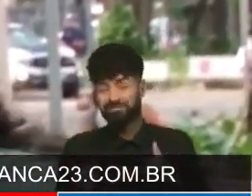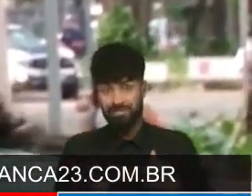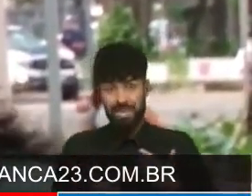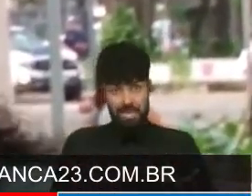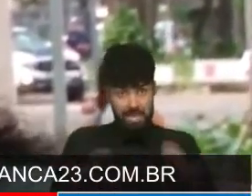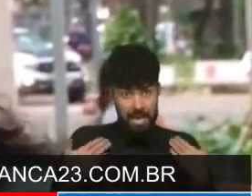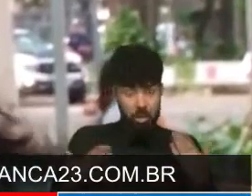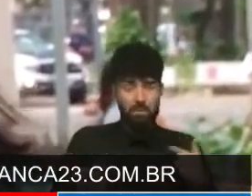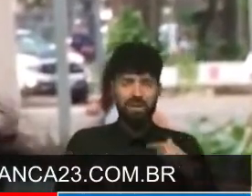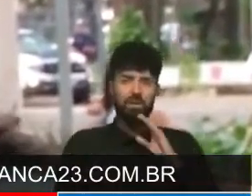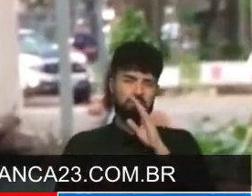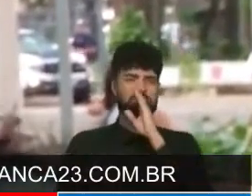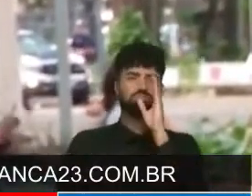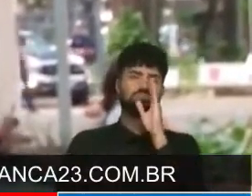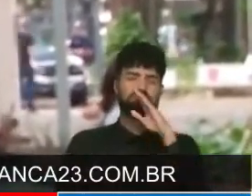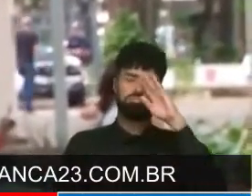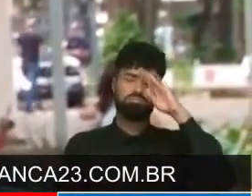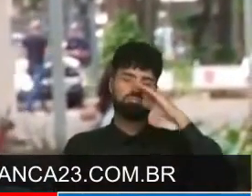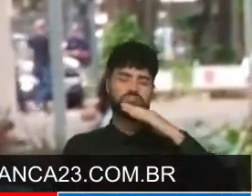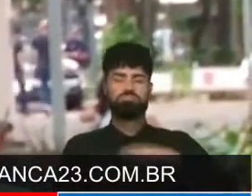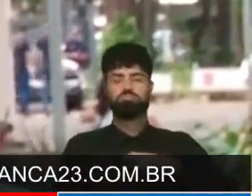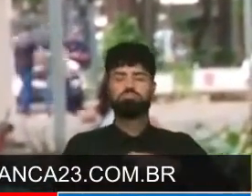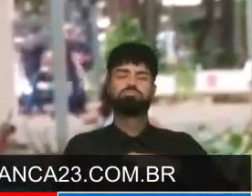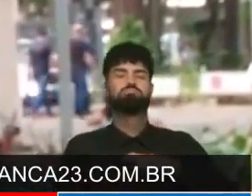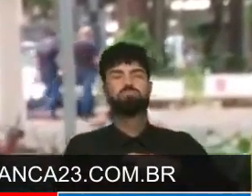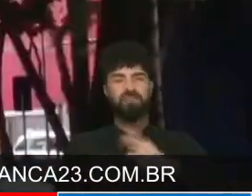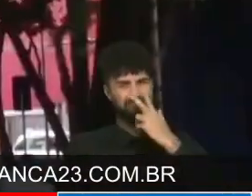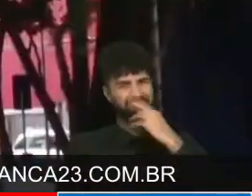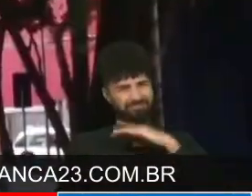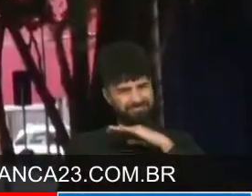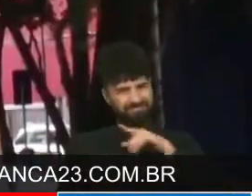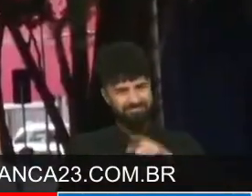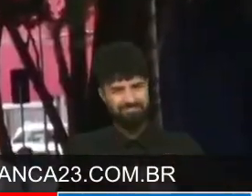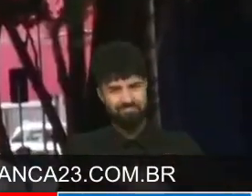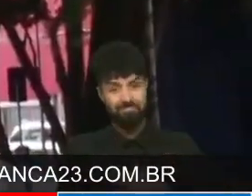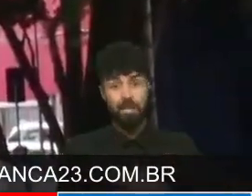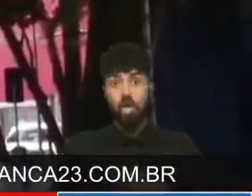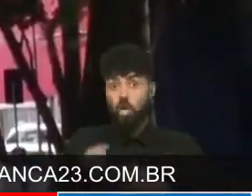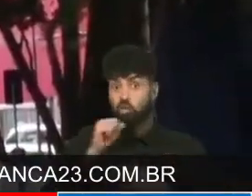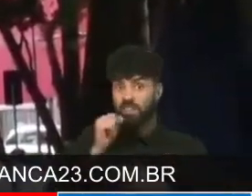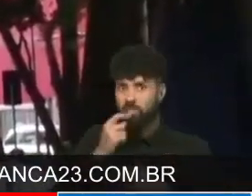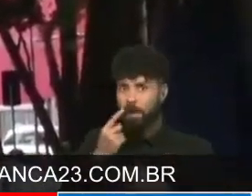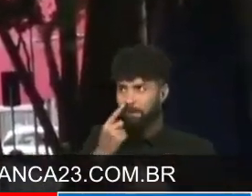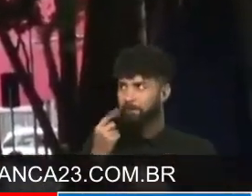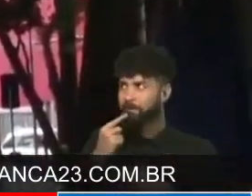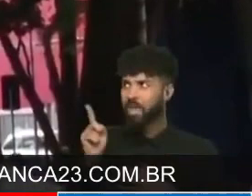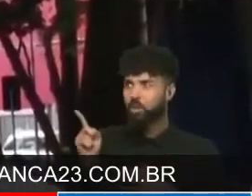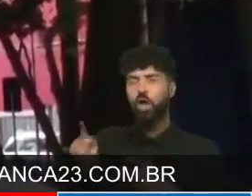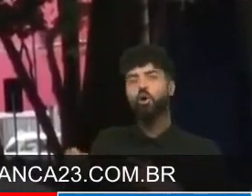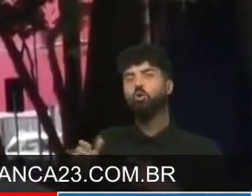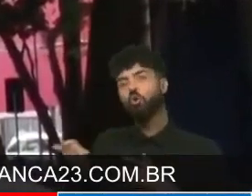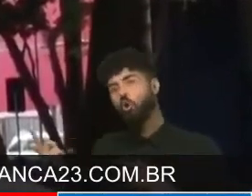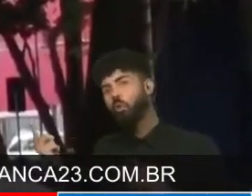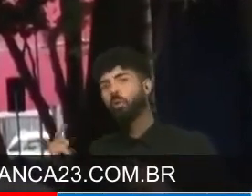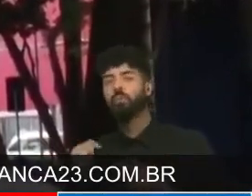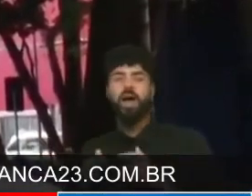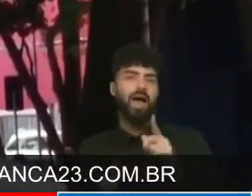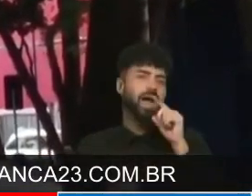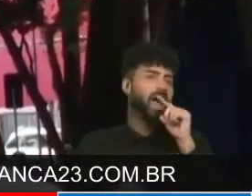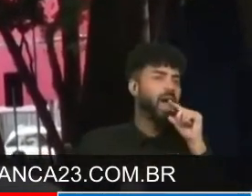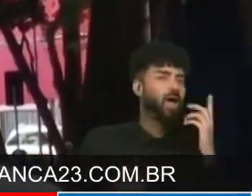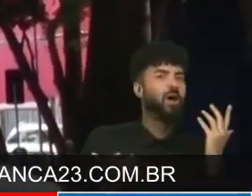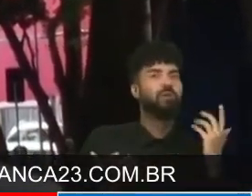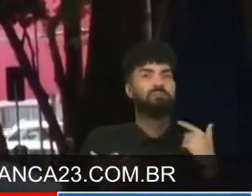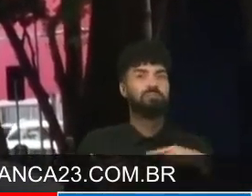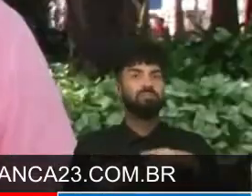com a pressão, parece que cai, eu fico com uma sensação bem ruim. Tem um sorvetinho ali na frente, ali, ó. Eu tomo um sorvetinho, bebo bastante água. É assim